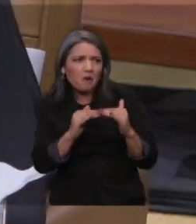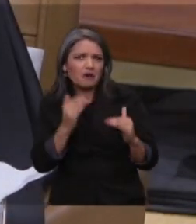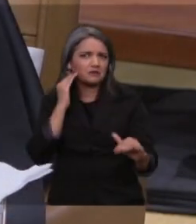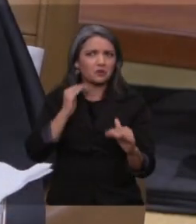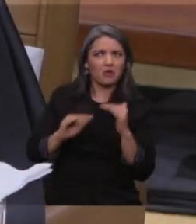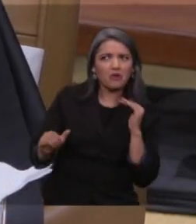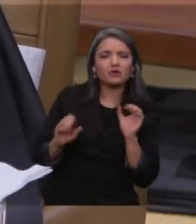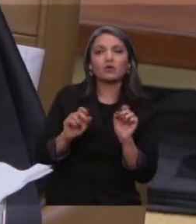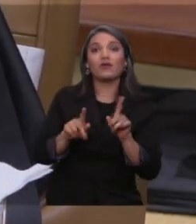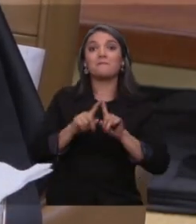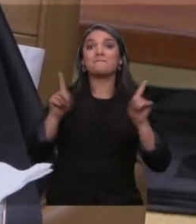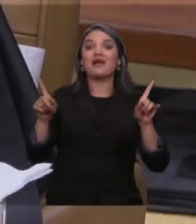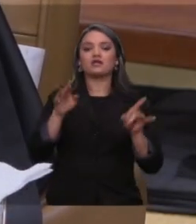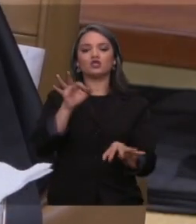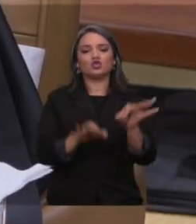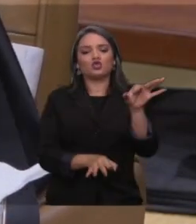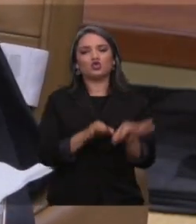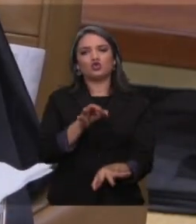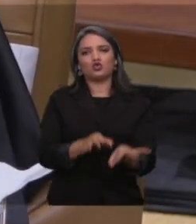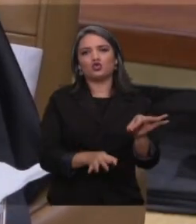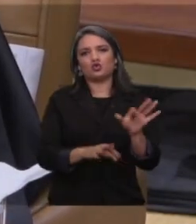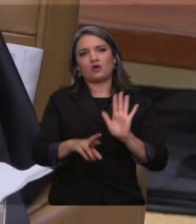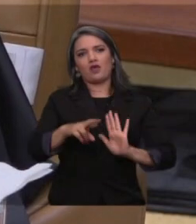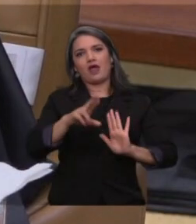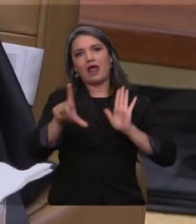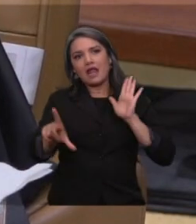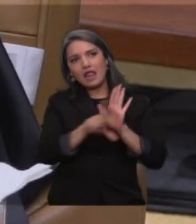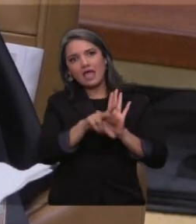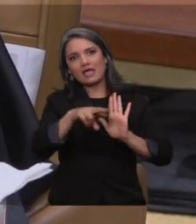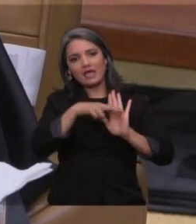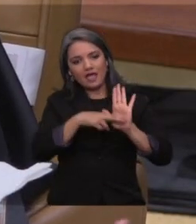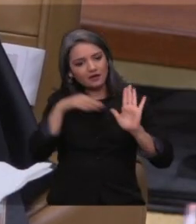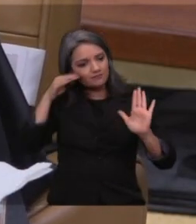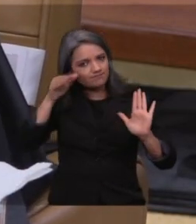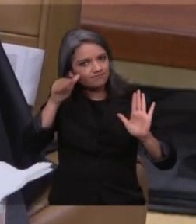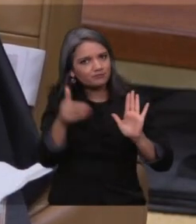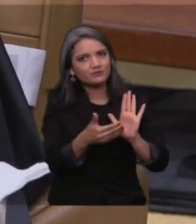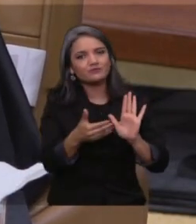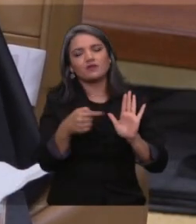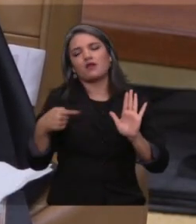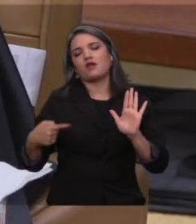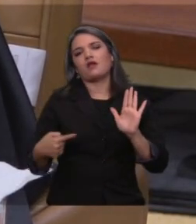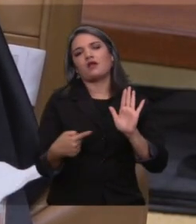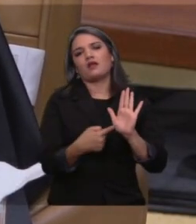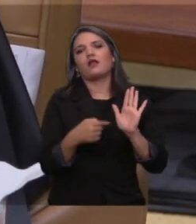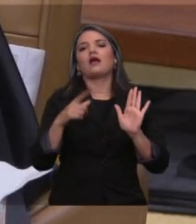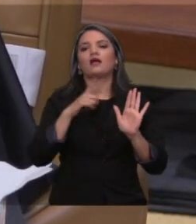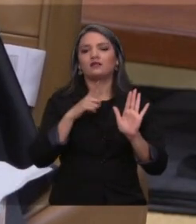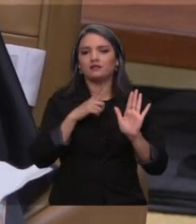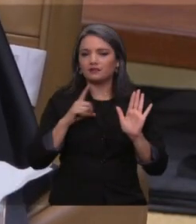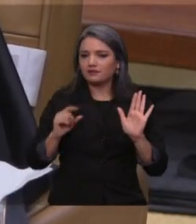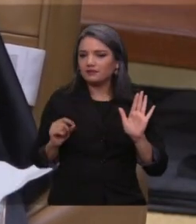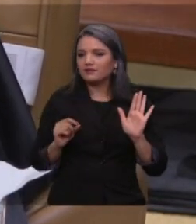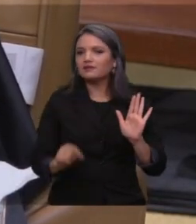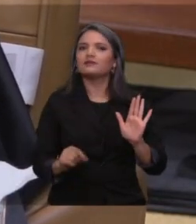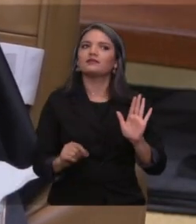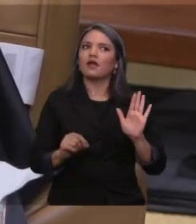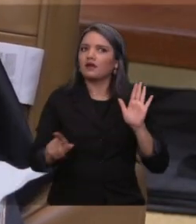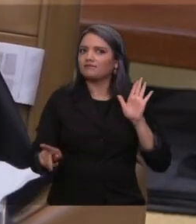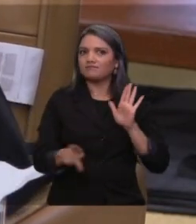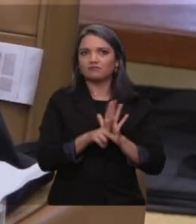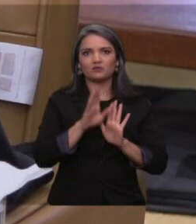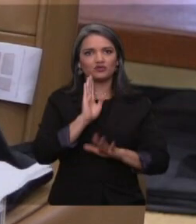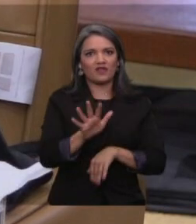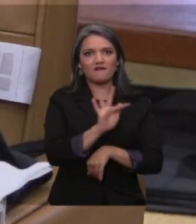ideias, mas a ordem jurídica constitucional não é programática, com todo o respeito ao que está no recurso ordinário. Aliás, há uma